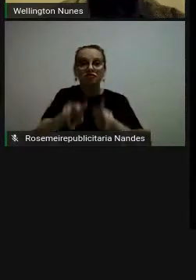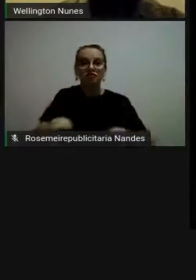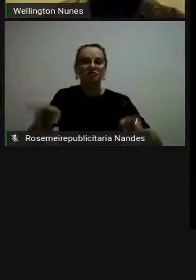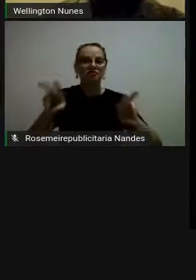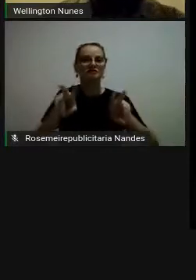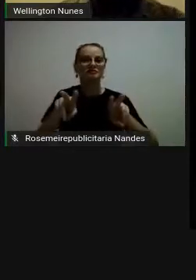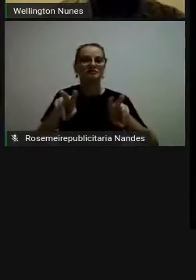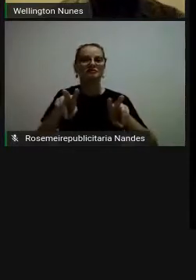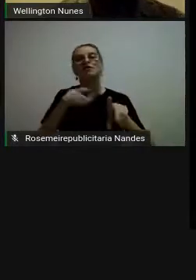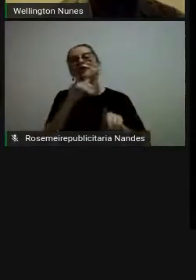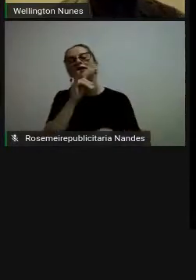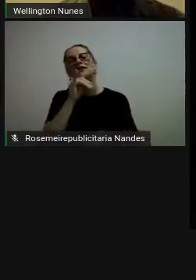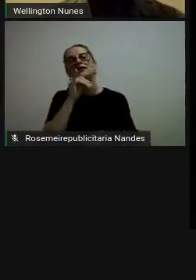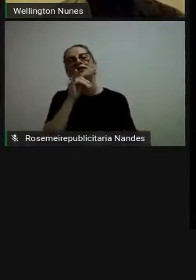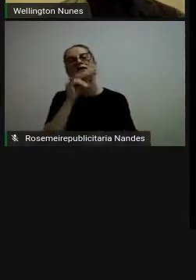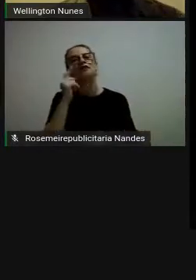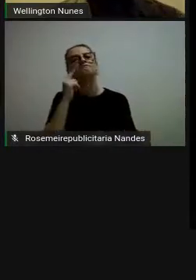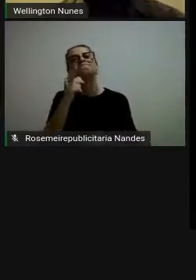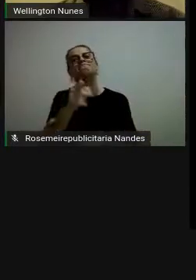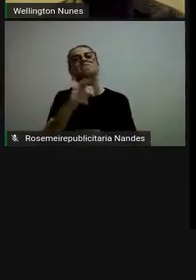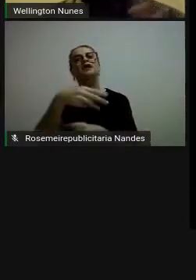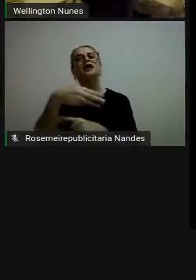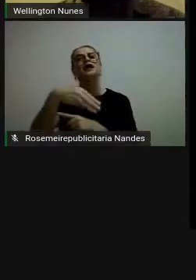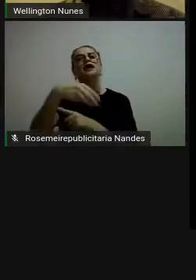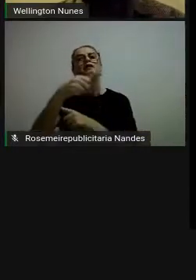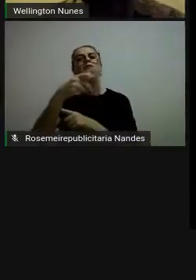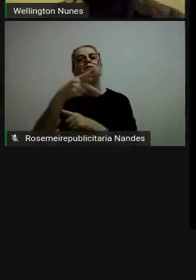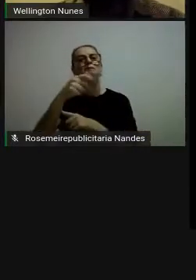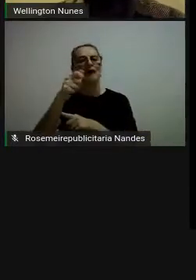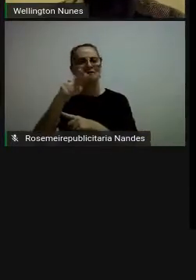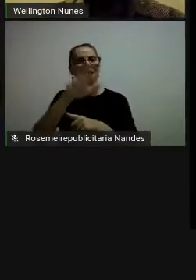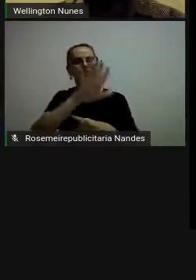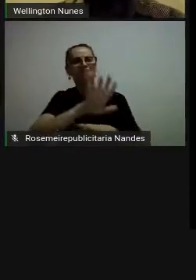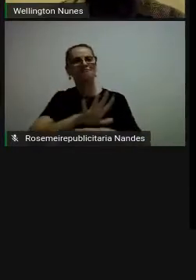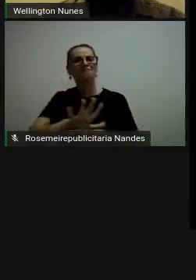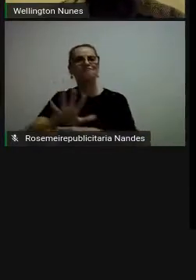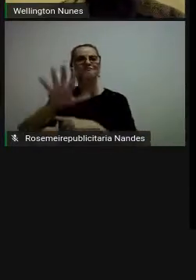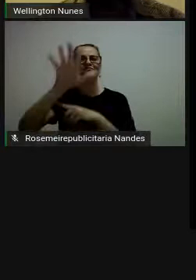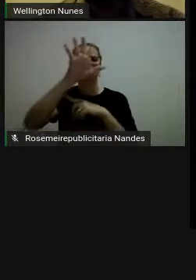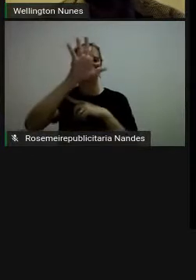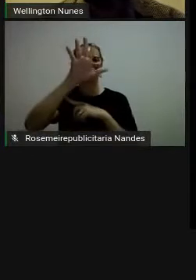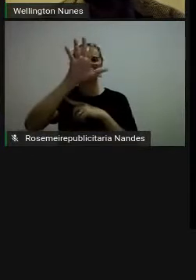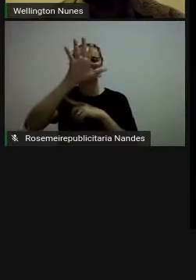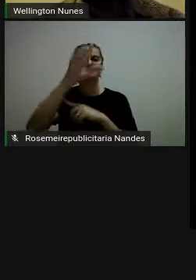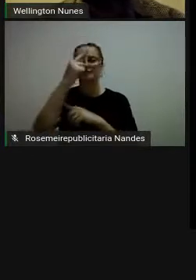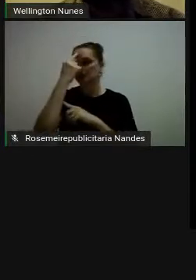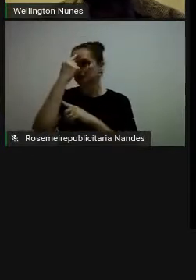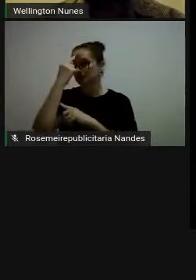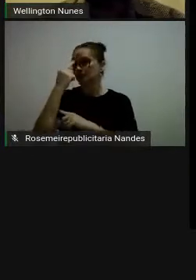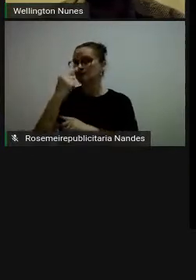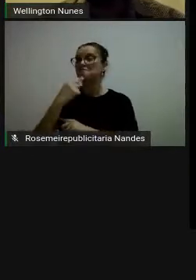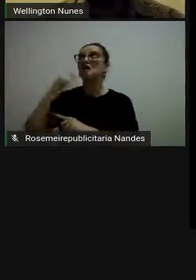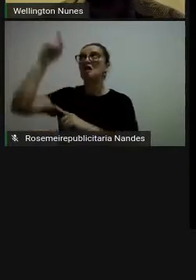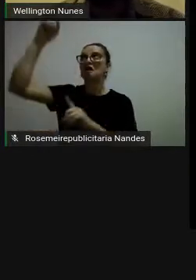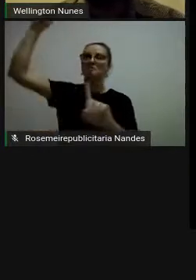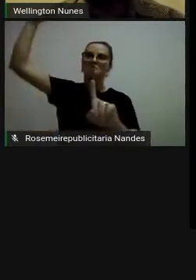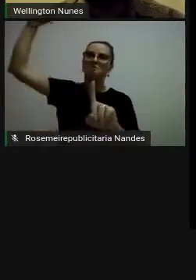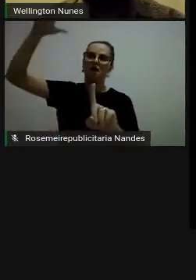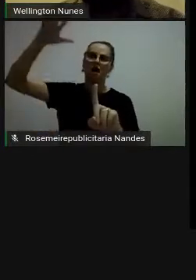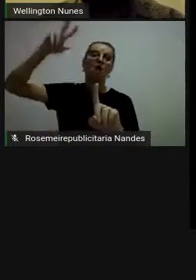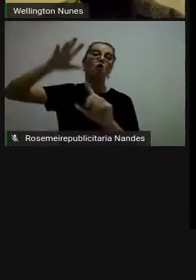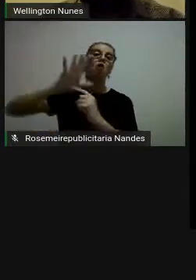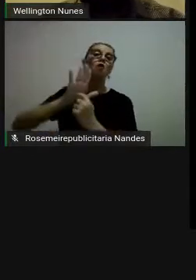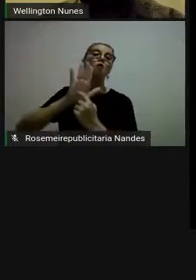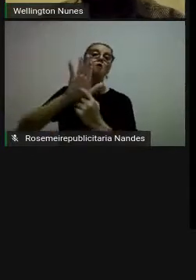exemplo, aqui nós temos um mosaico, né, que é a junção de várias imagens de satélite cobrindo todo